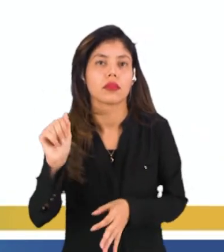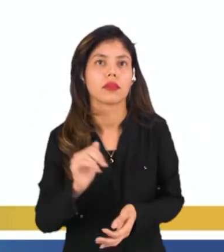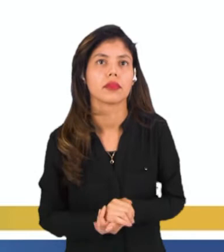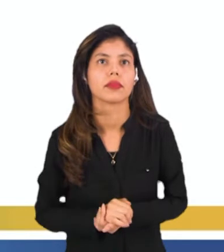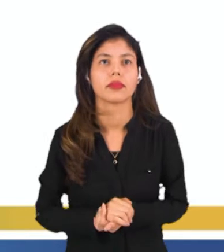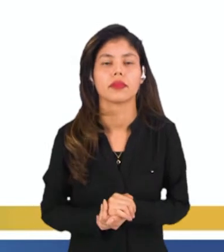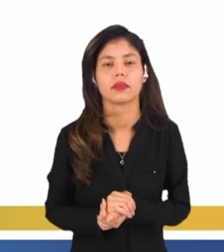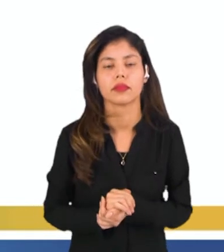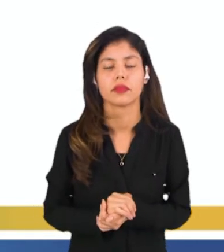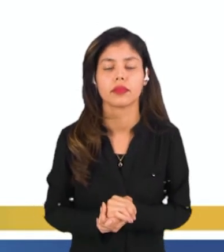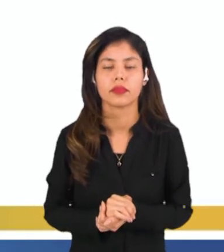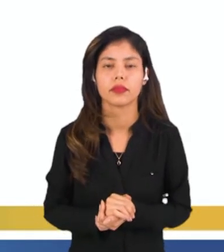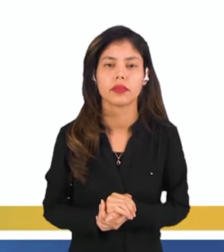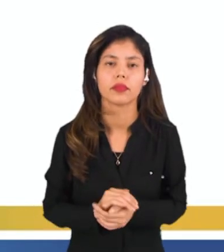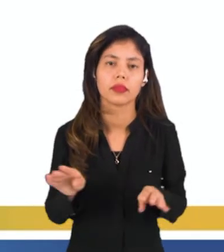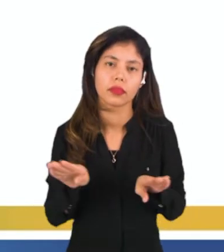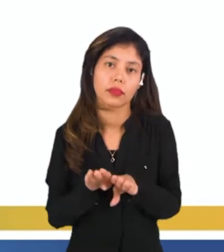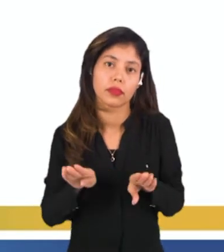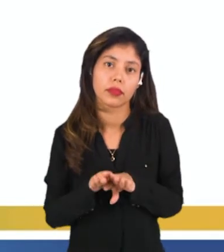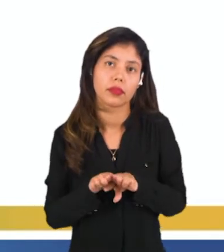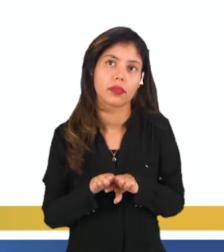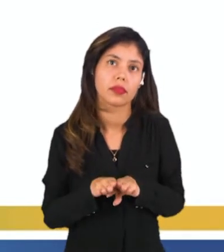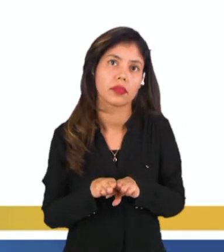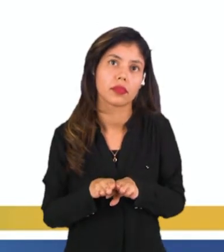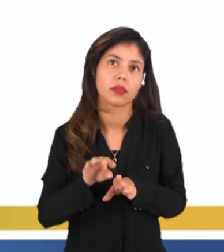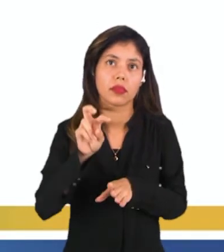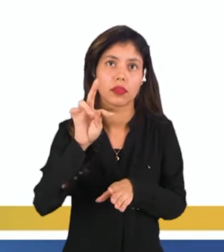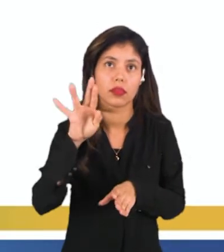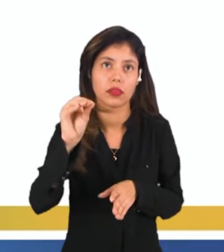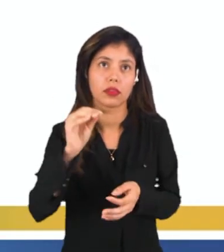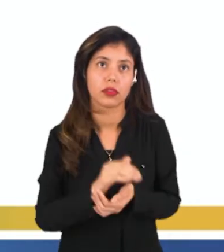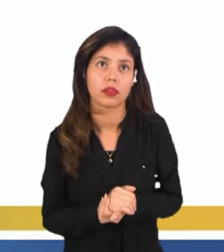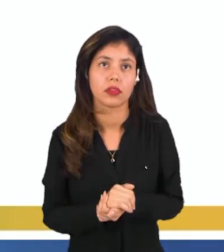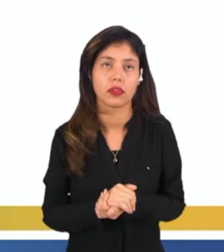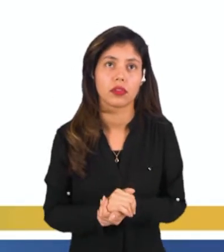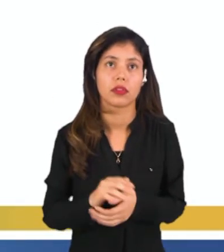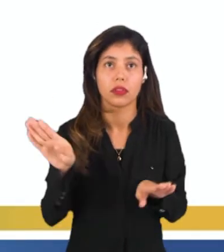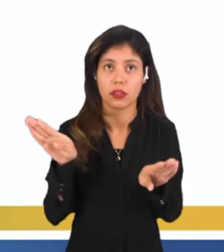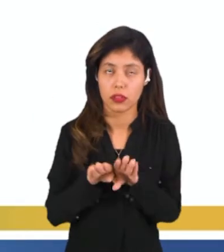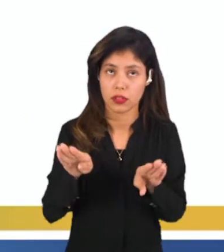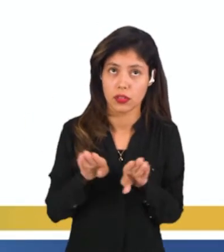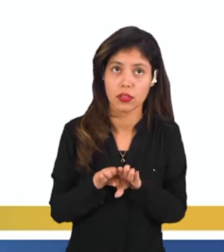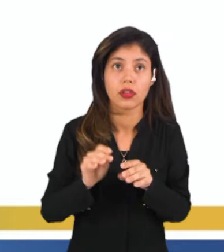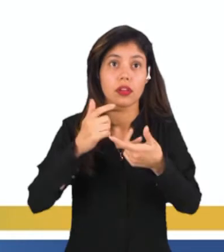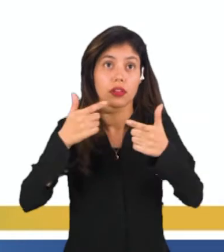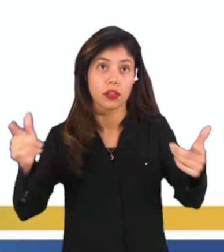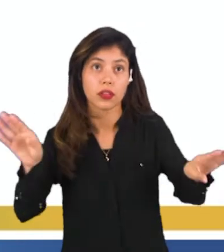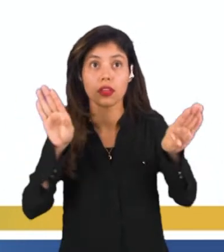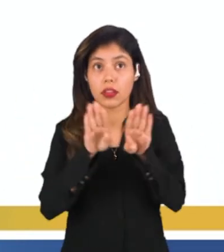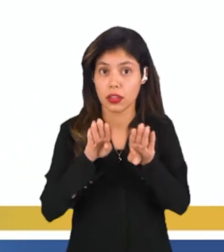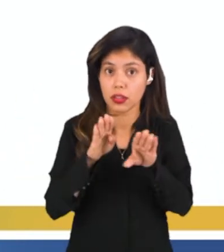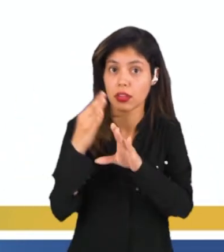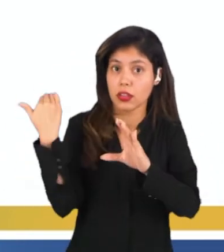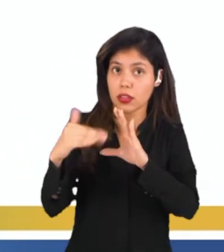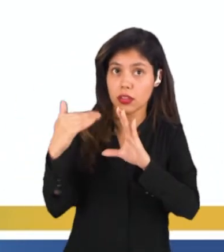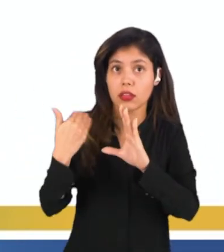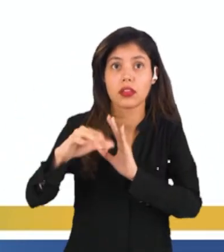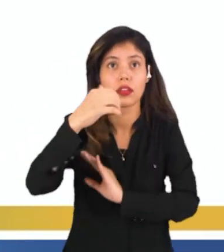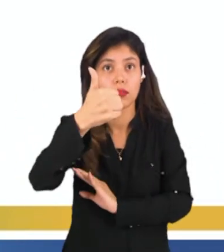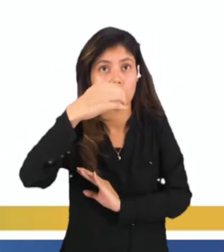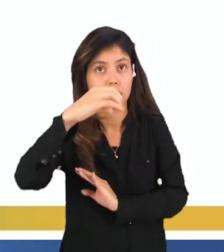E temos a editora, que é Madrid Ediciones del Árbol, e foi publicada